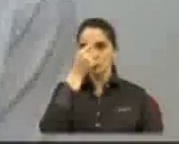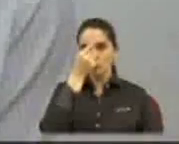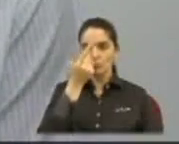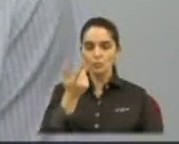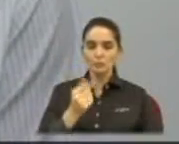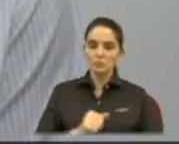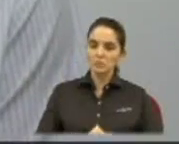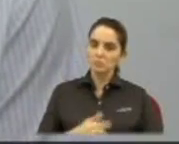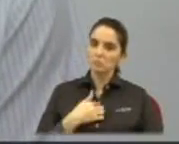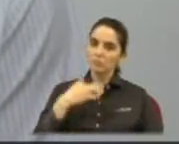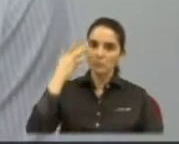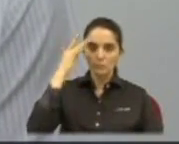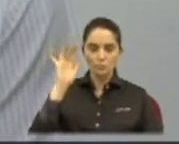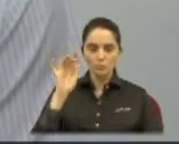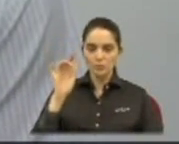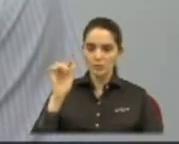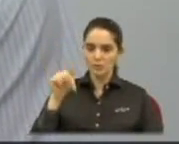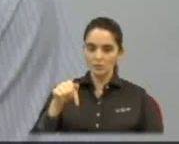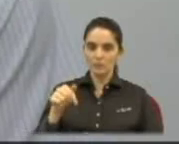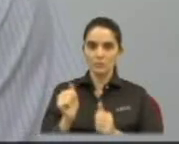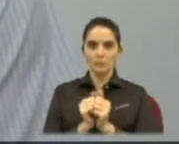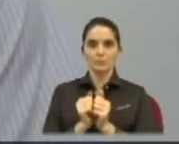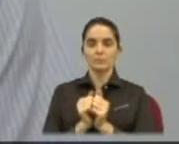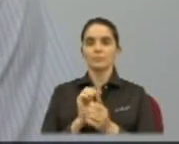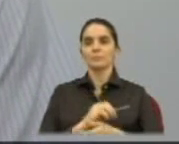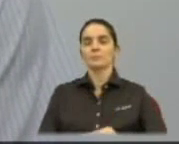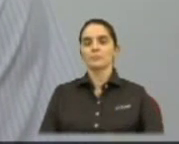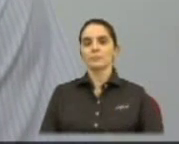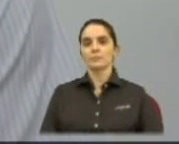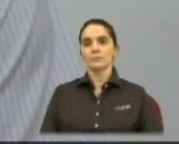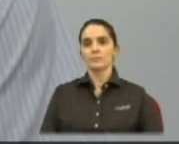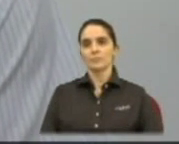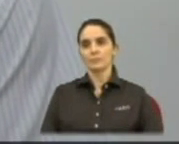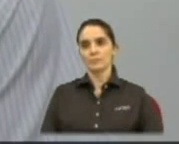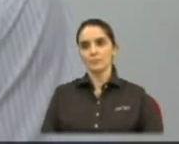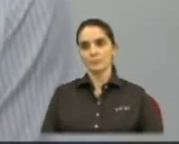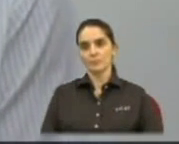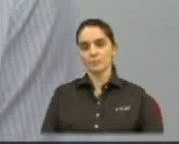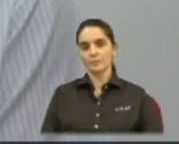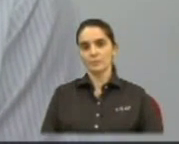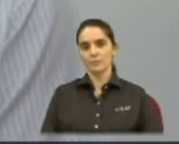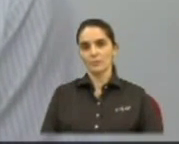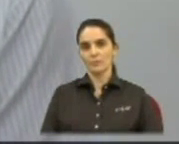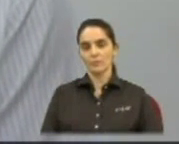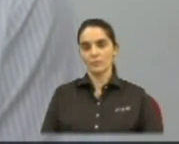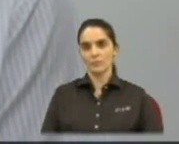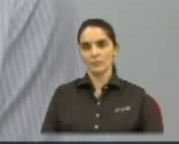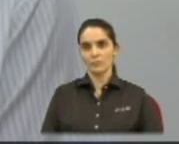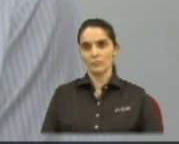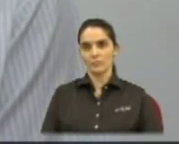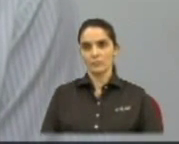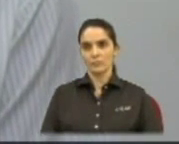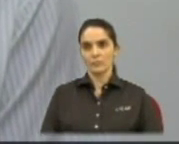nesse momento estava por aqui, né? A vereadora Érica não pôde participar, justificou.